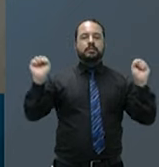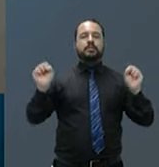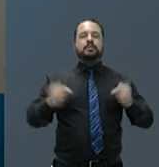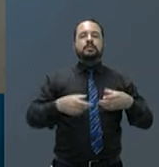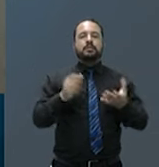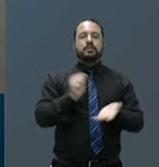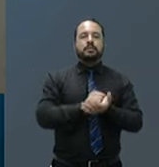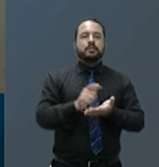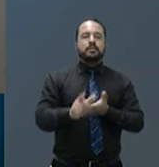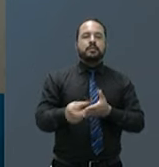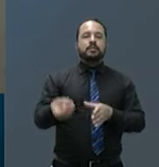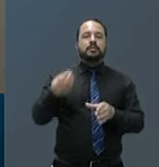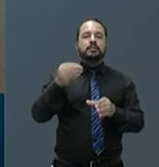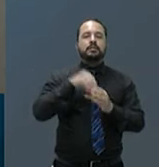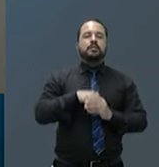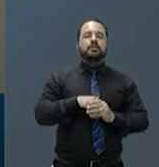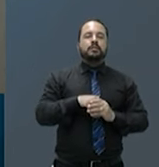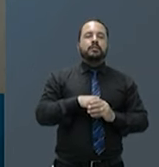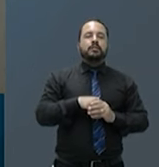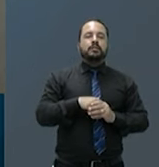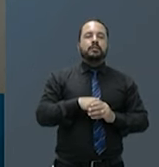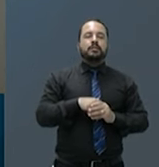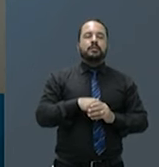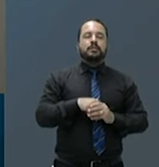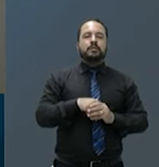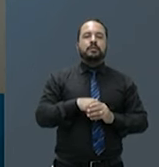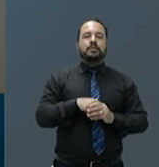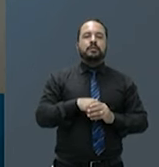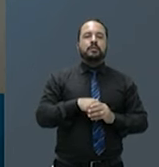agravo interno está previsto no nosso ordenamento jurídico pátrio